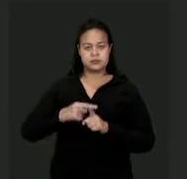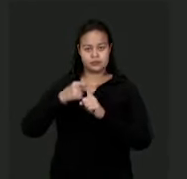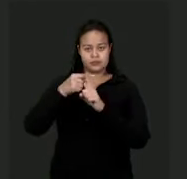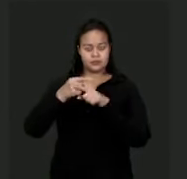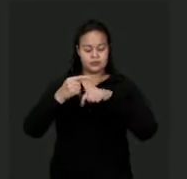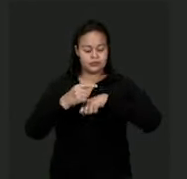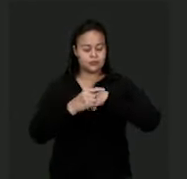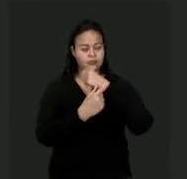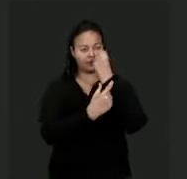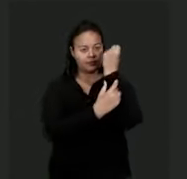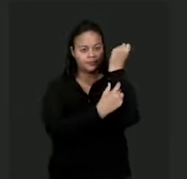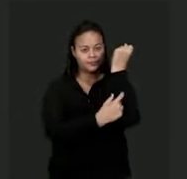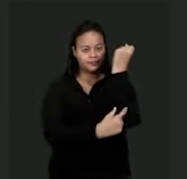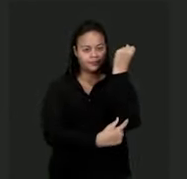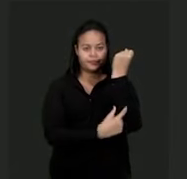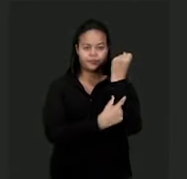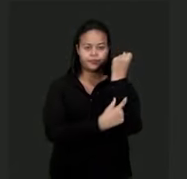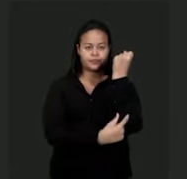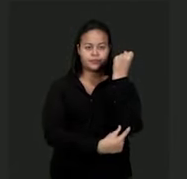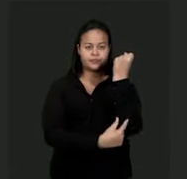medula espinhal.